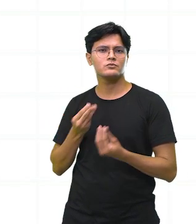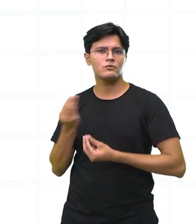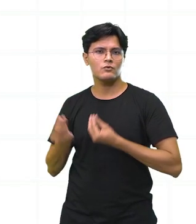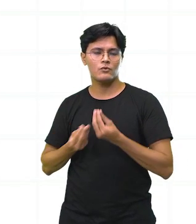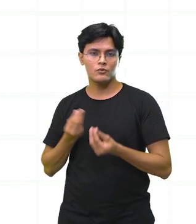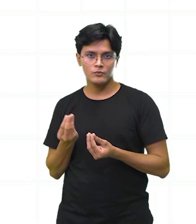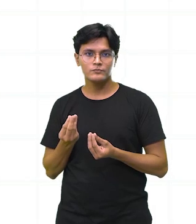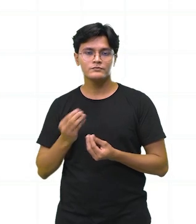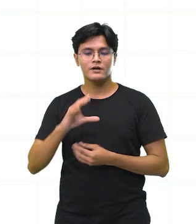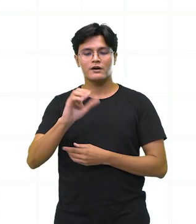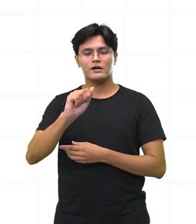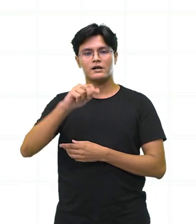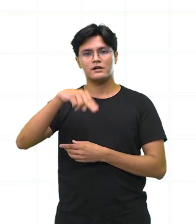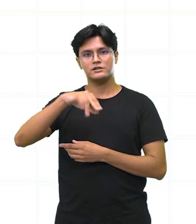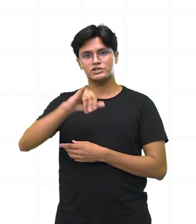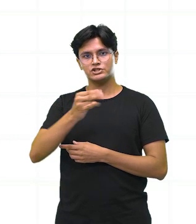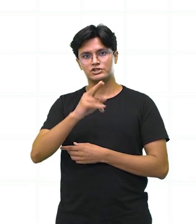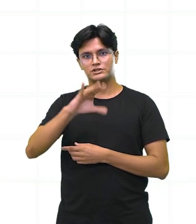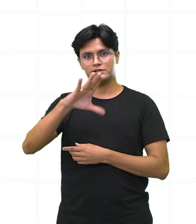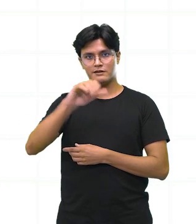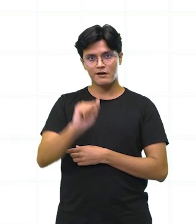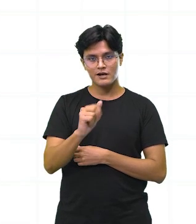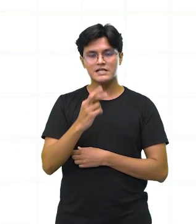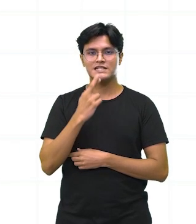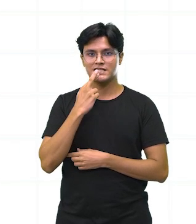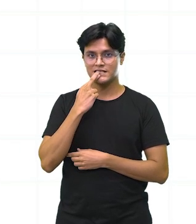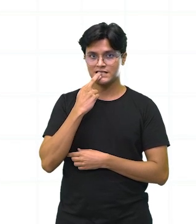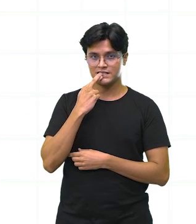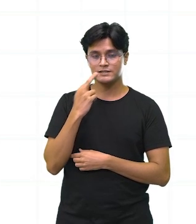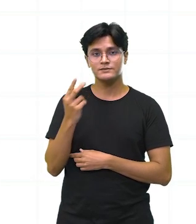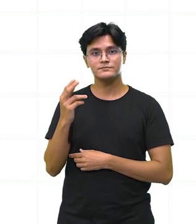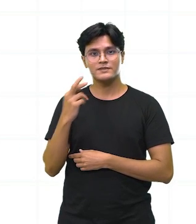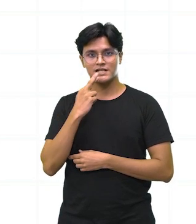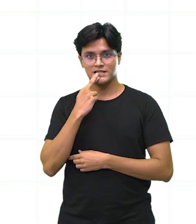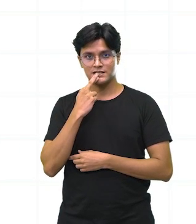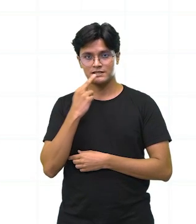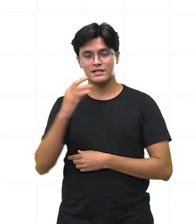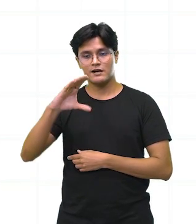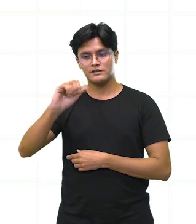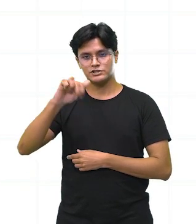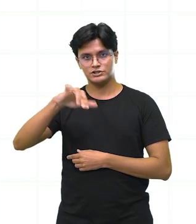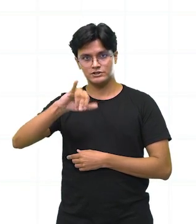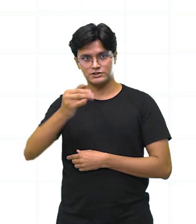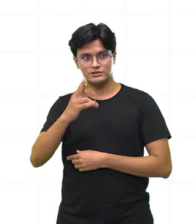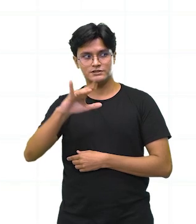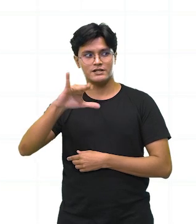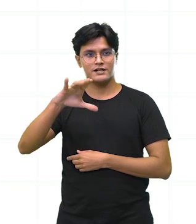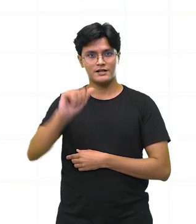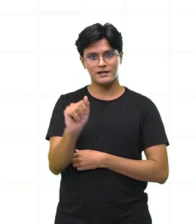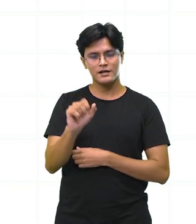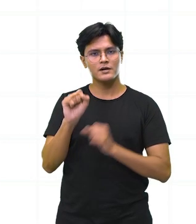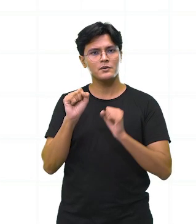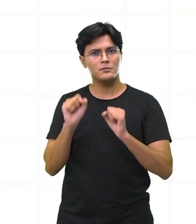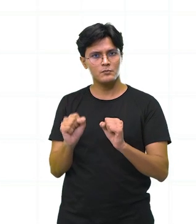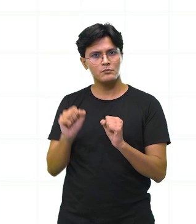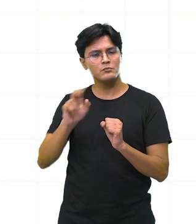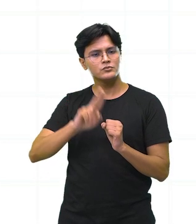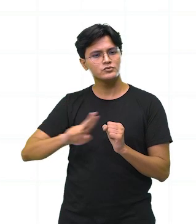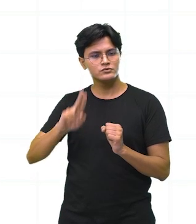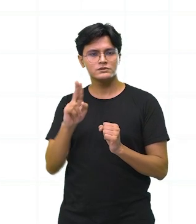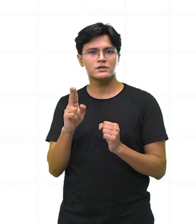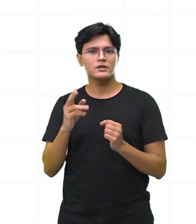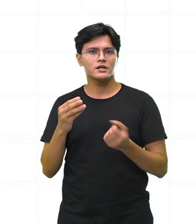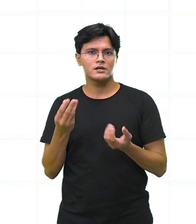a canjica ó a canjica eh pode ser chamado aí o mingal de milho